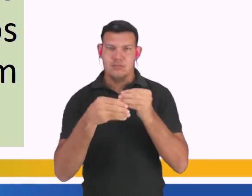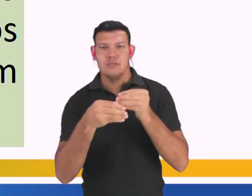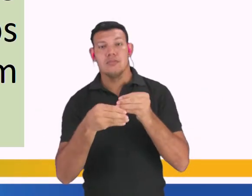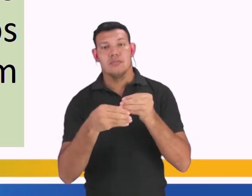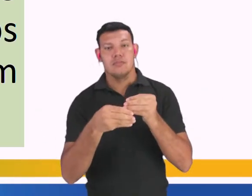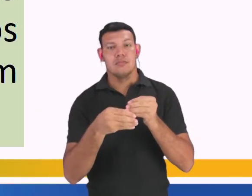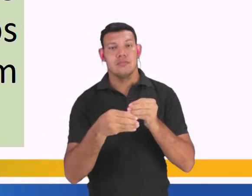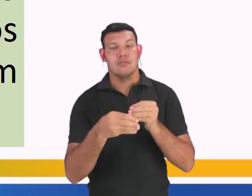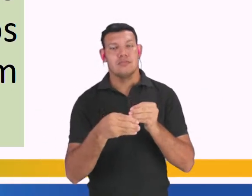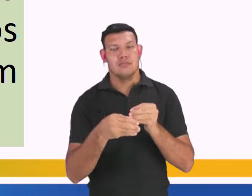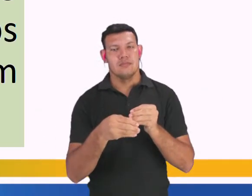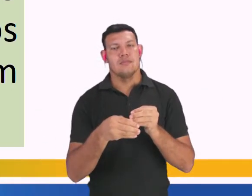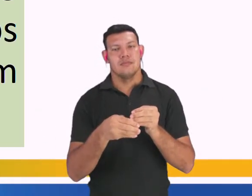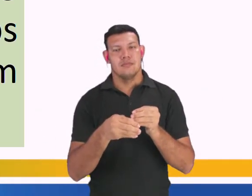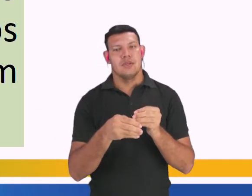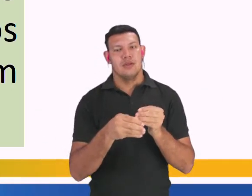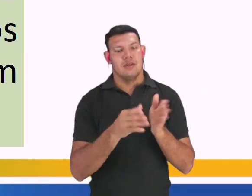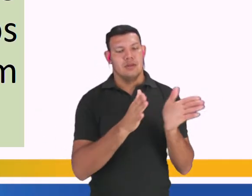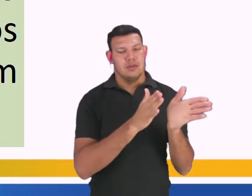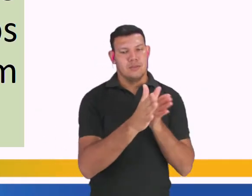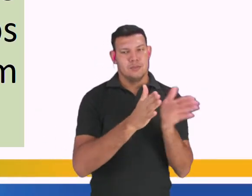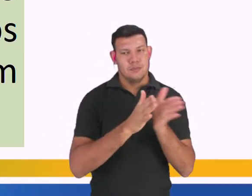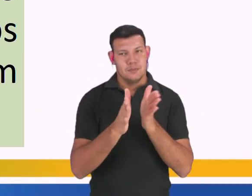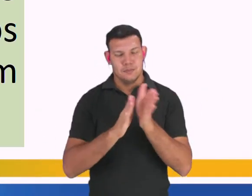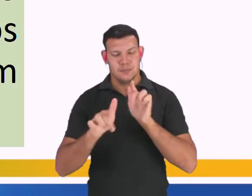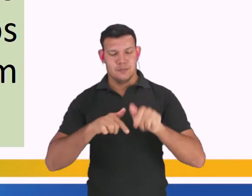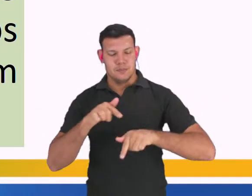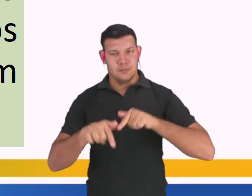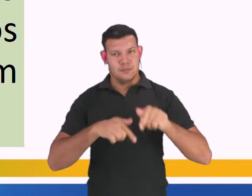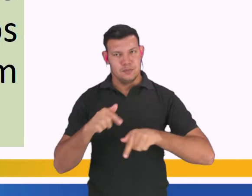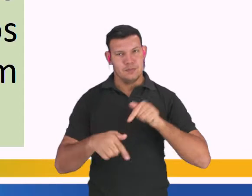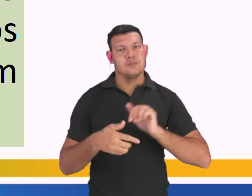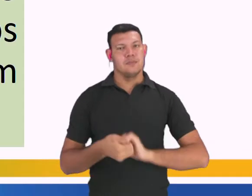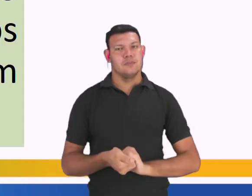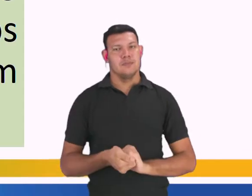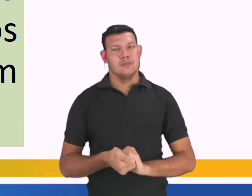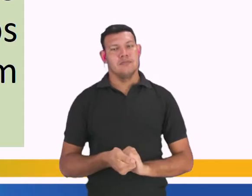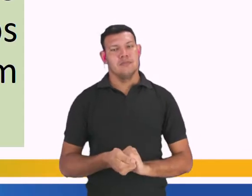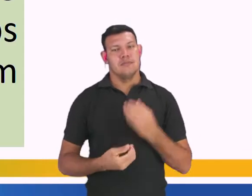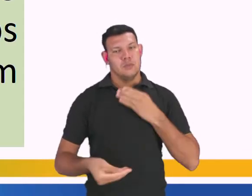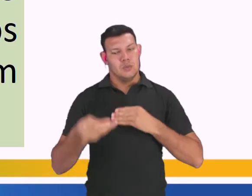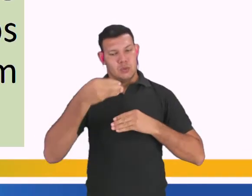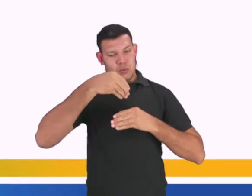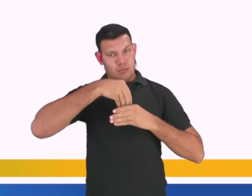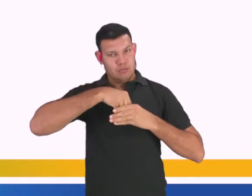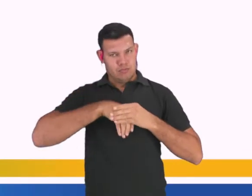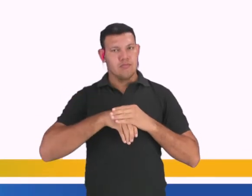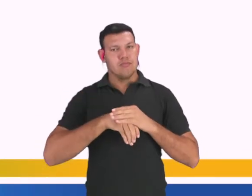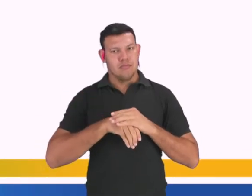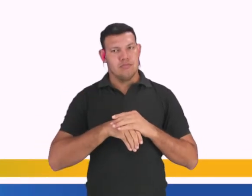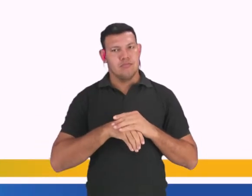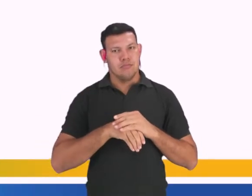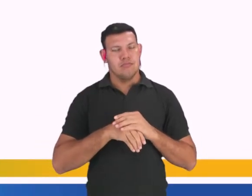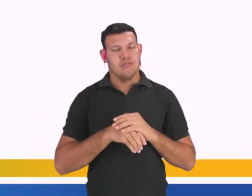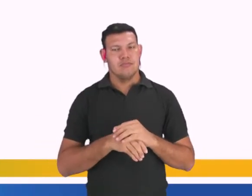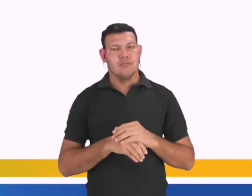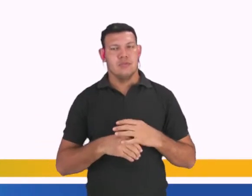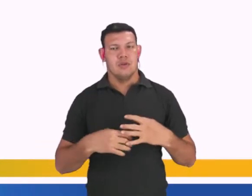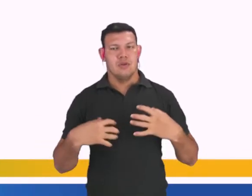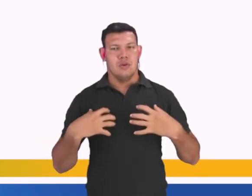bioquímica aborda todos os processos químicos que ocorrem nos organismos vivos.